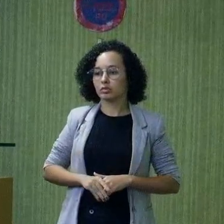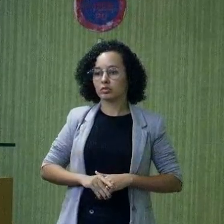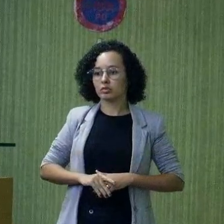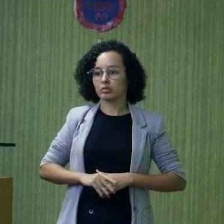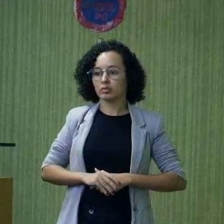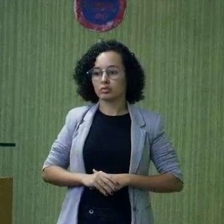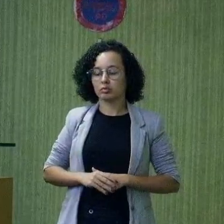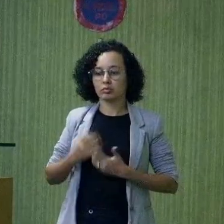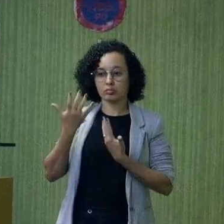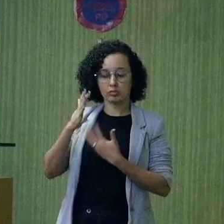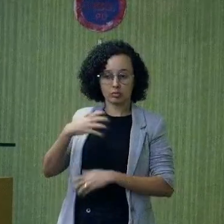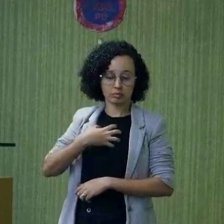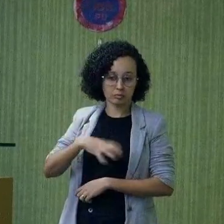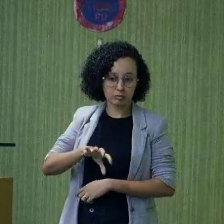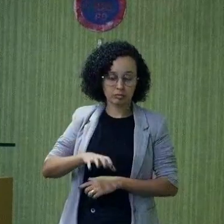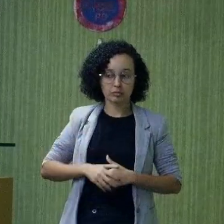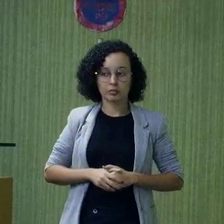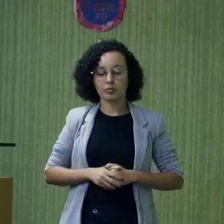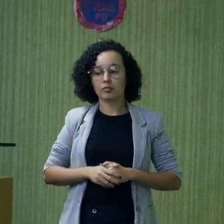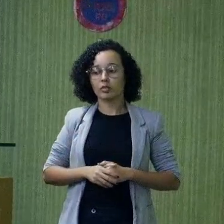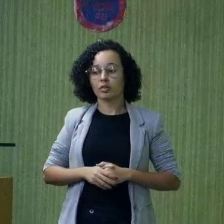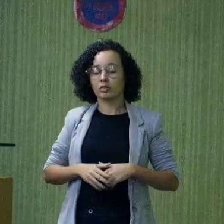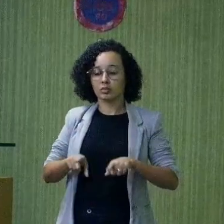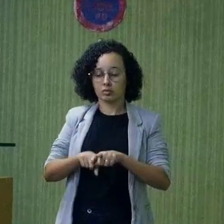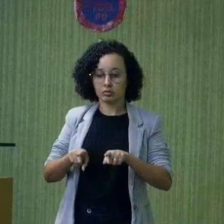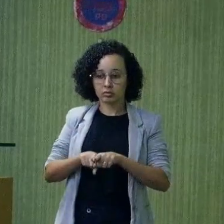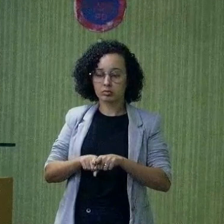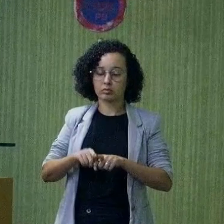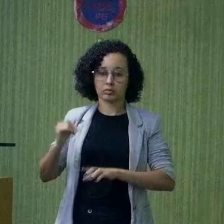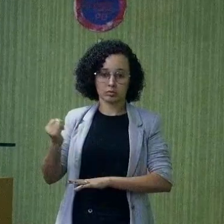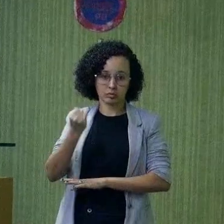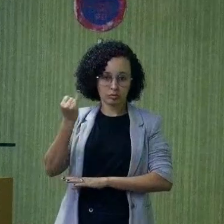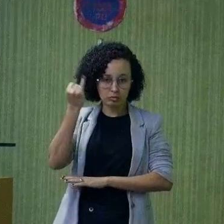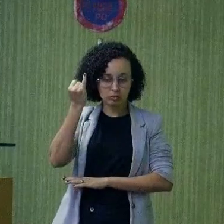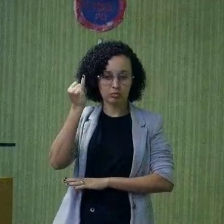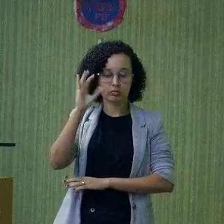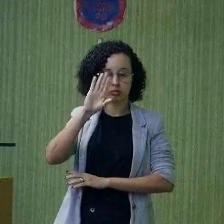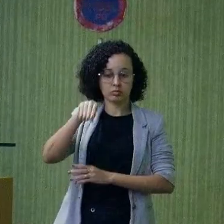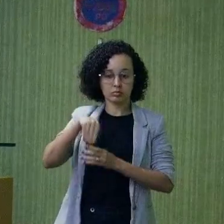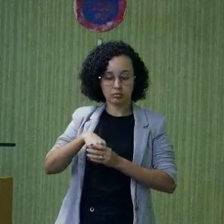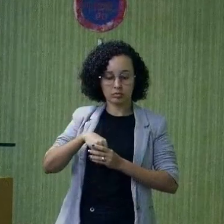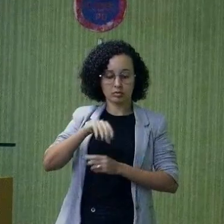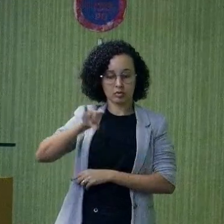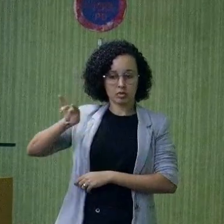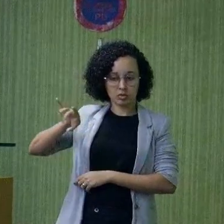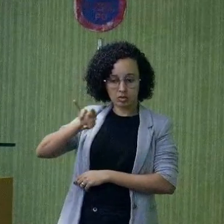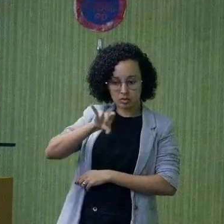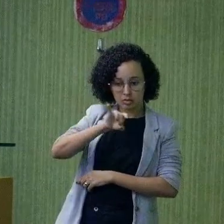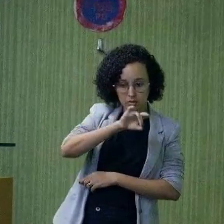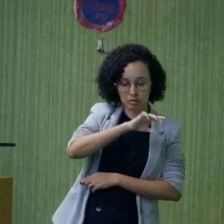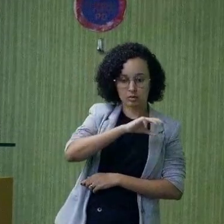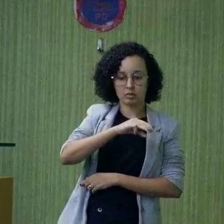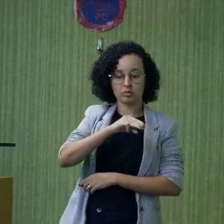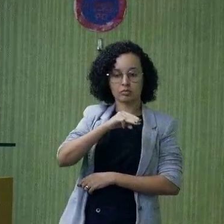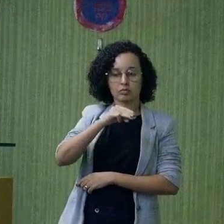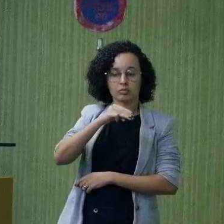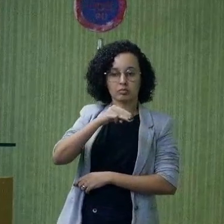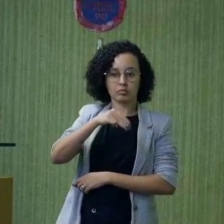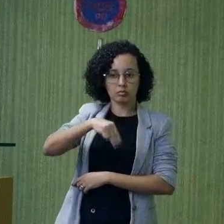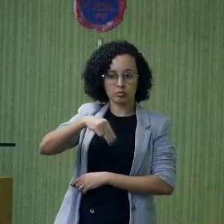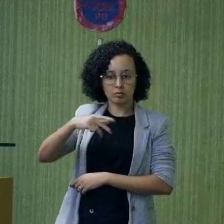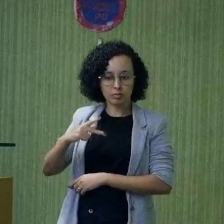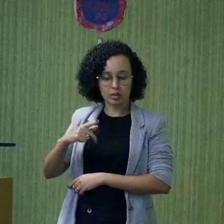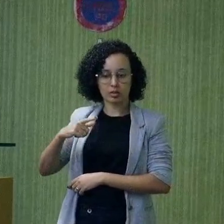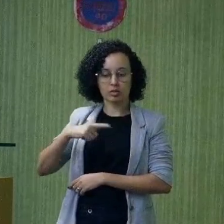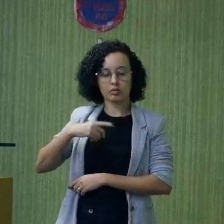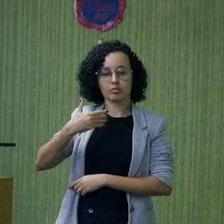parabéns a Bahia e e e também que é uma questão importante internamente em cada MP você procurar dar mais ter mais promotorias